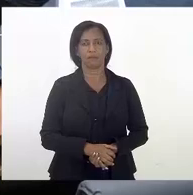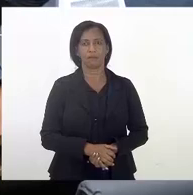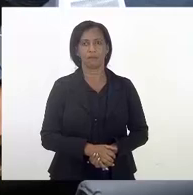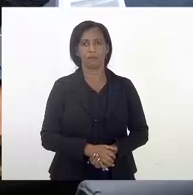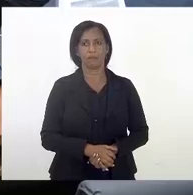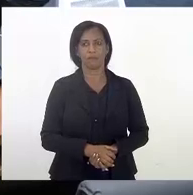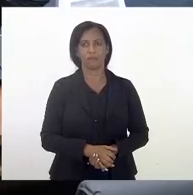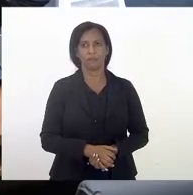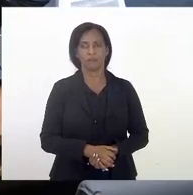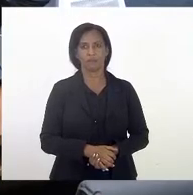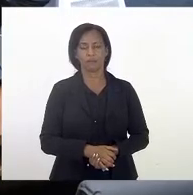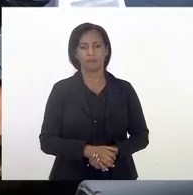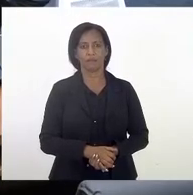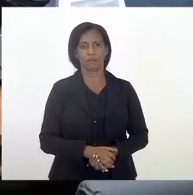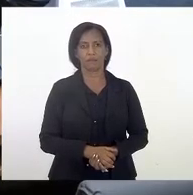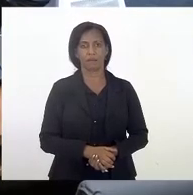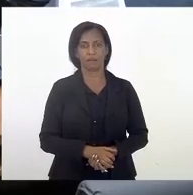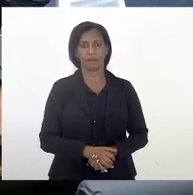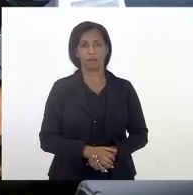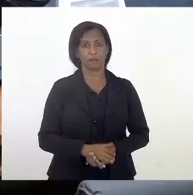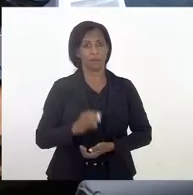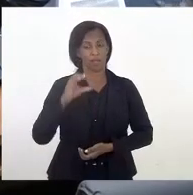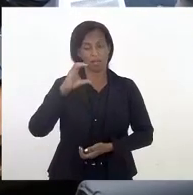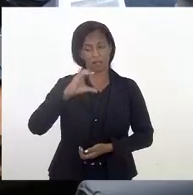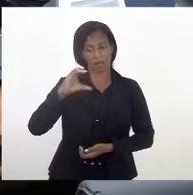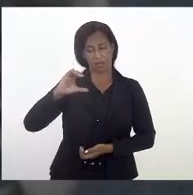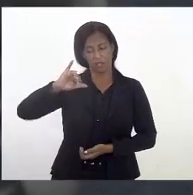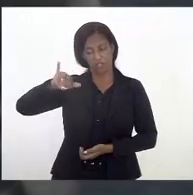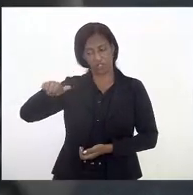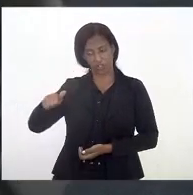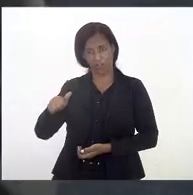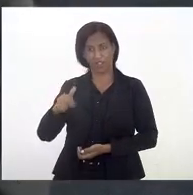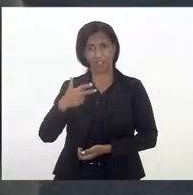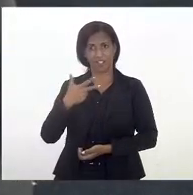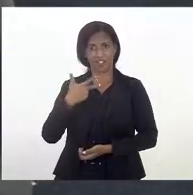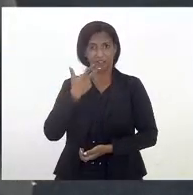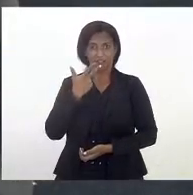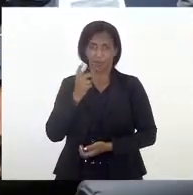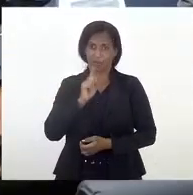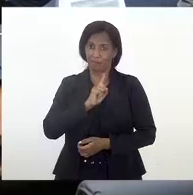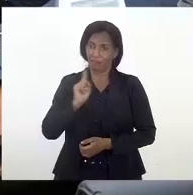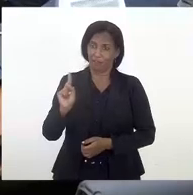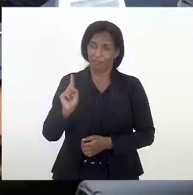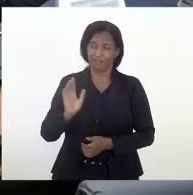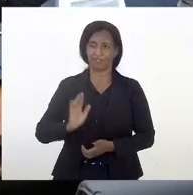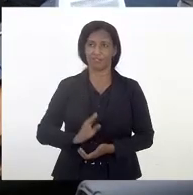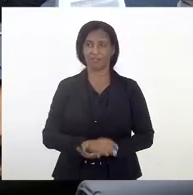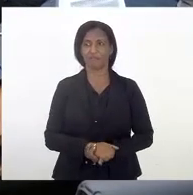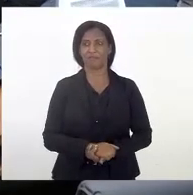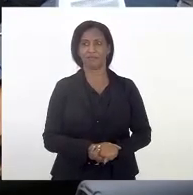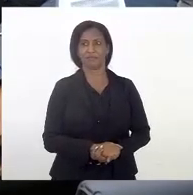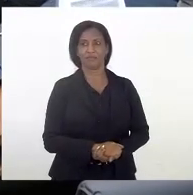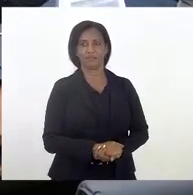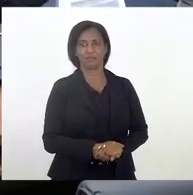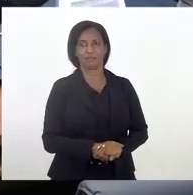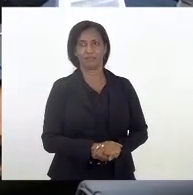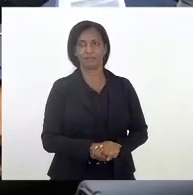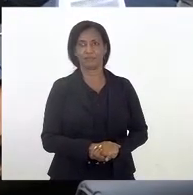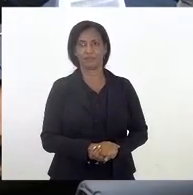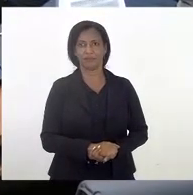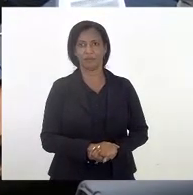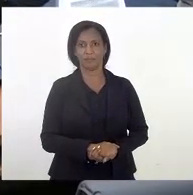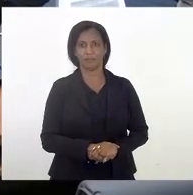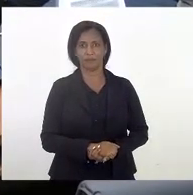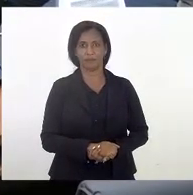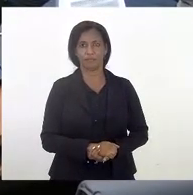e eu fiz esse questionamento a ccj me disse que não Por isso que eu tô tá bom o seu Ok